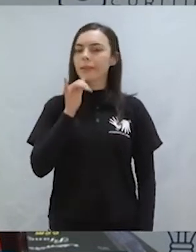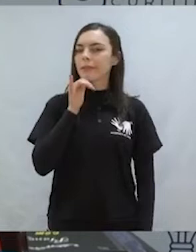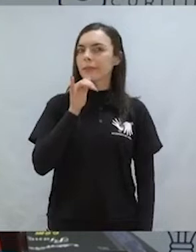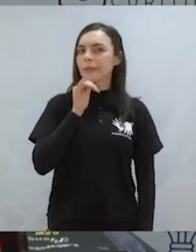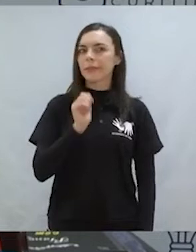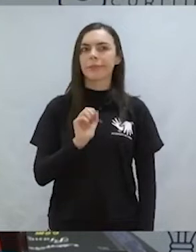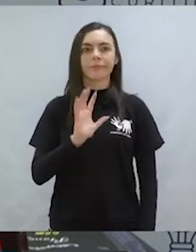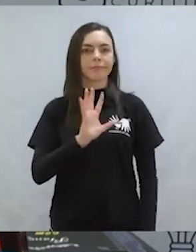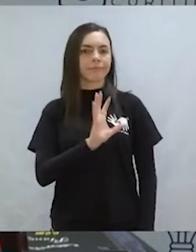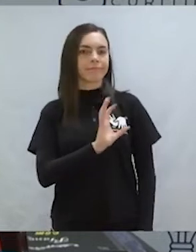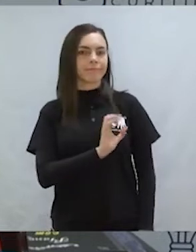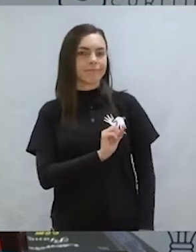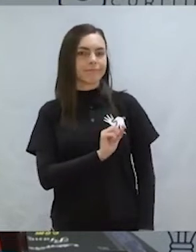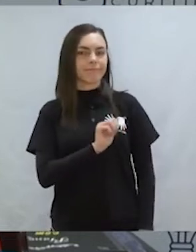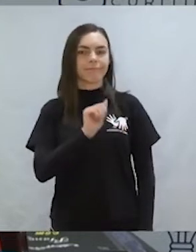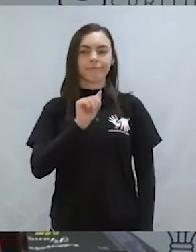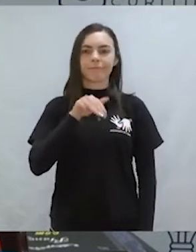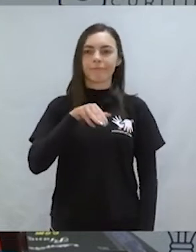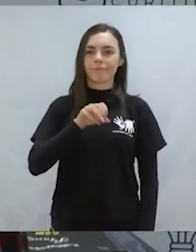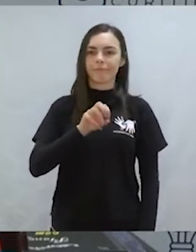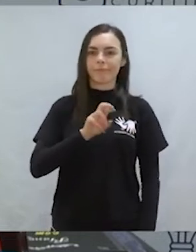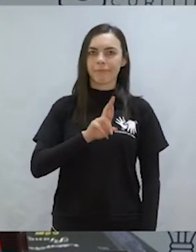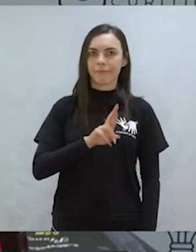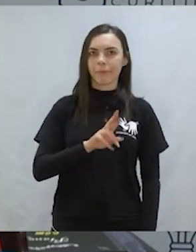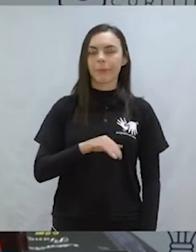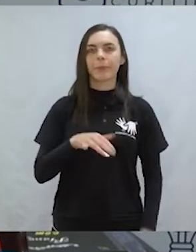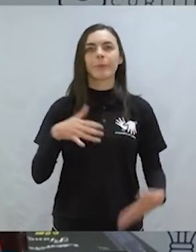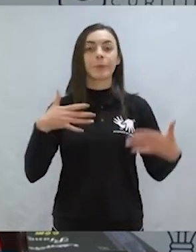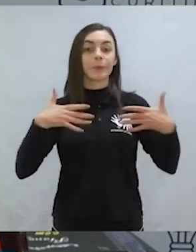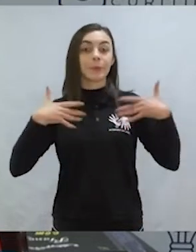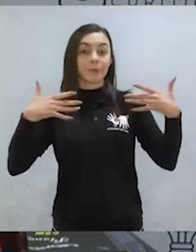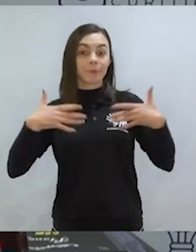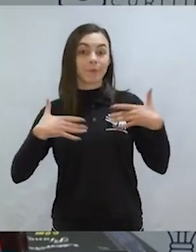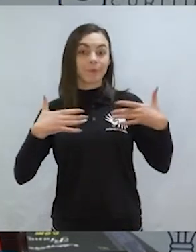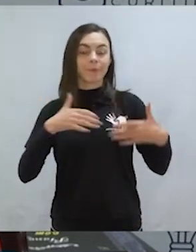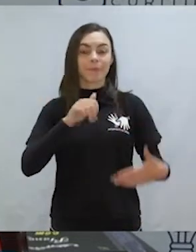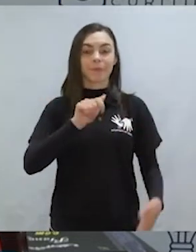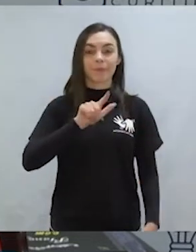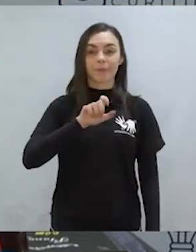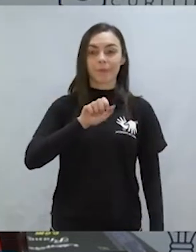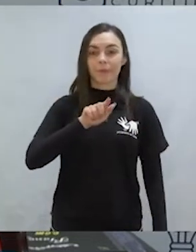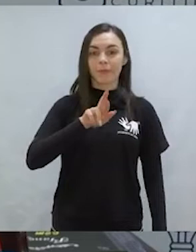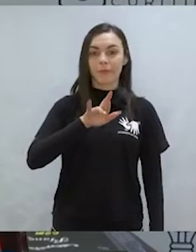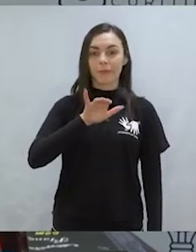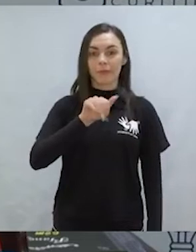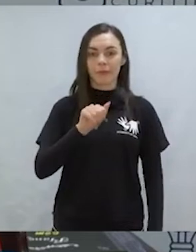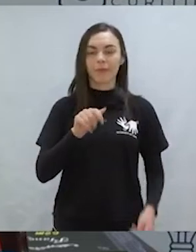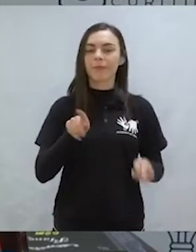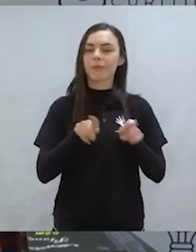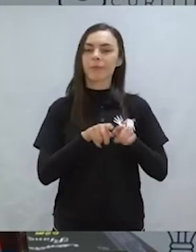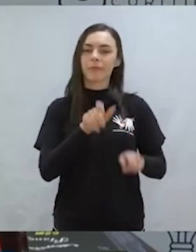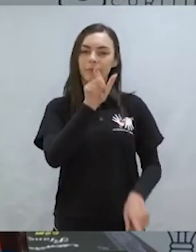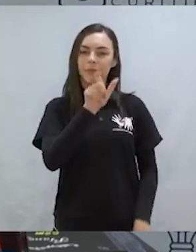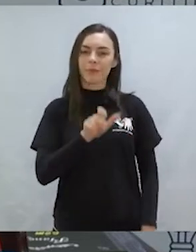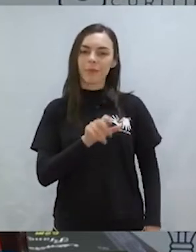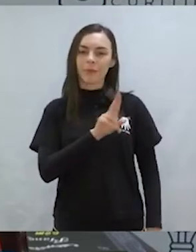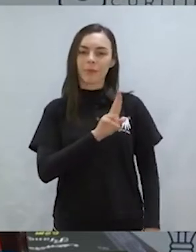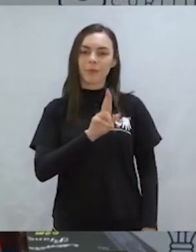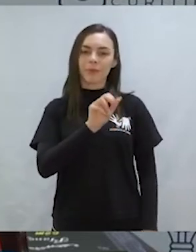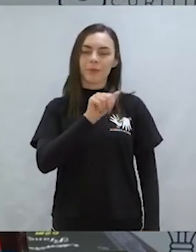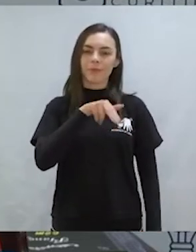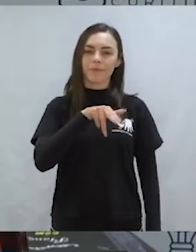A. A do quê? A de amor. A de alegria.